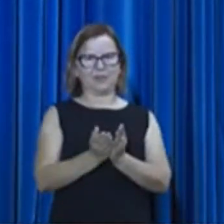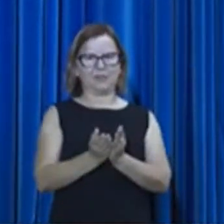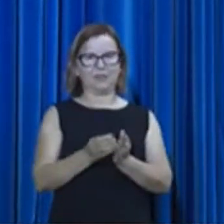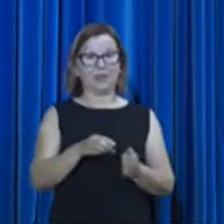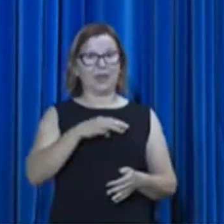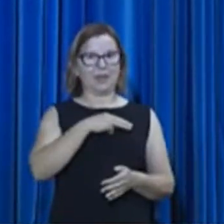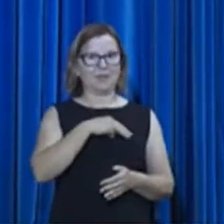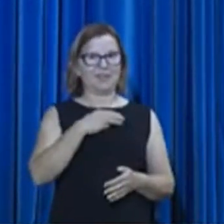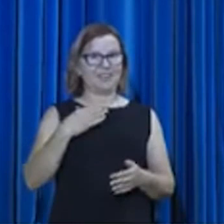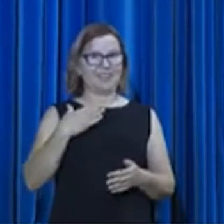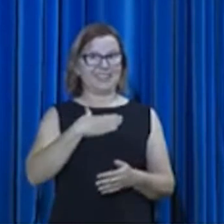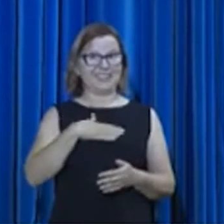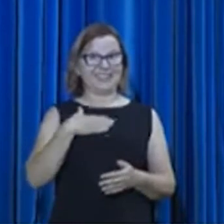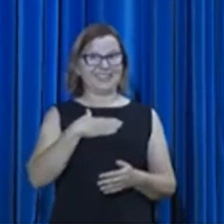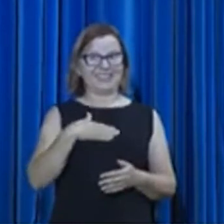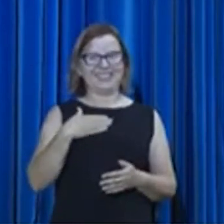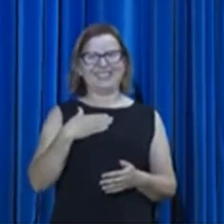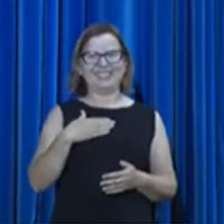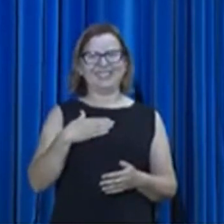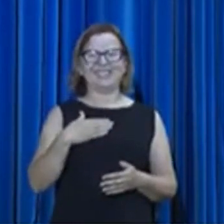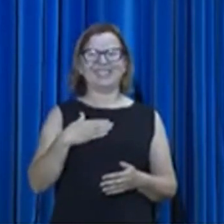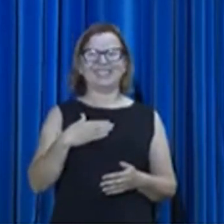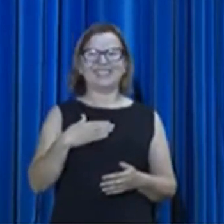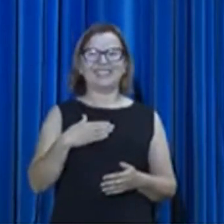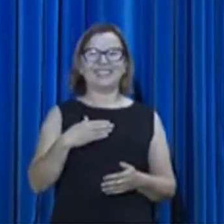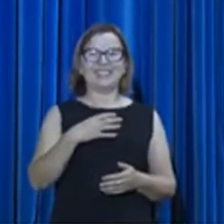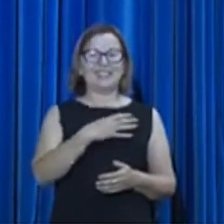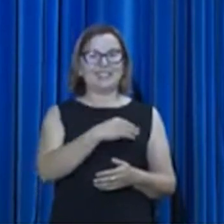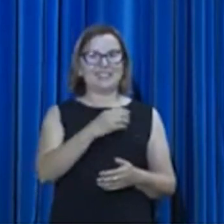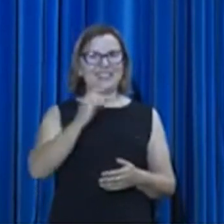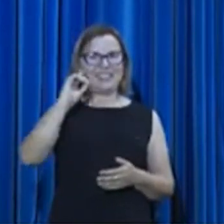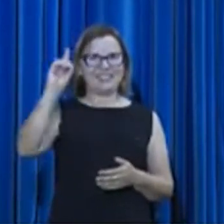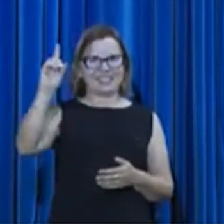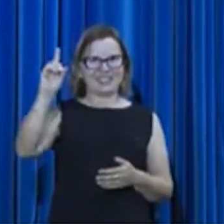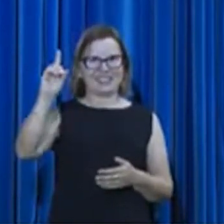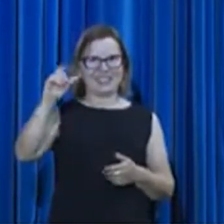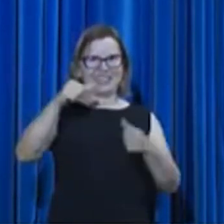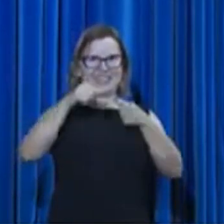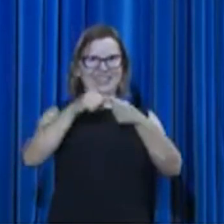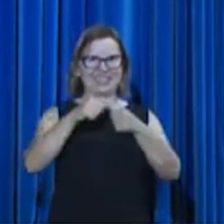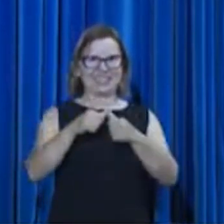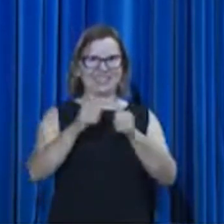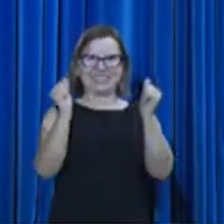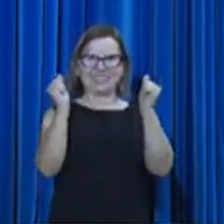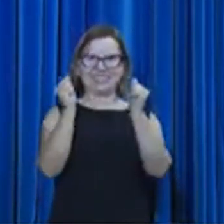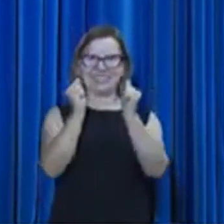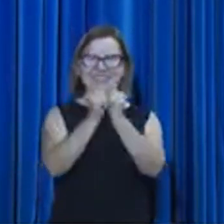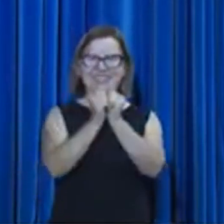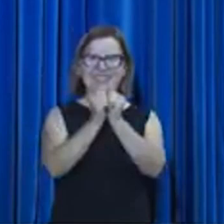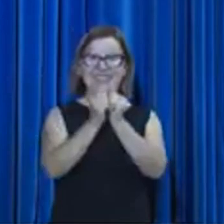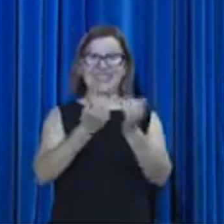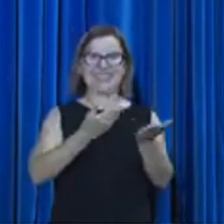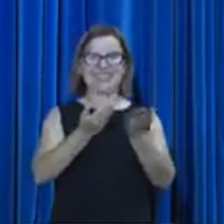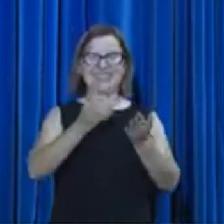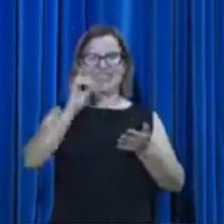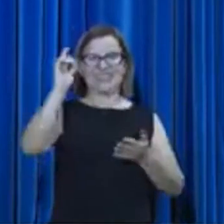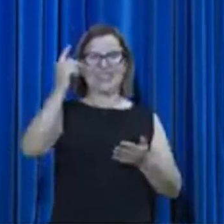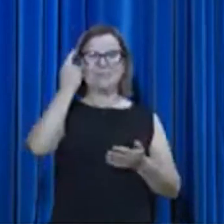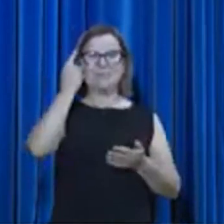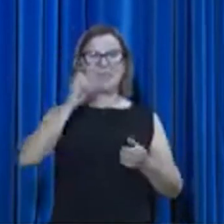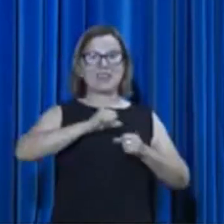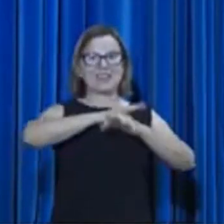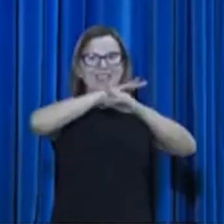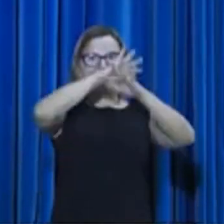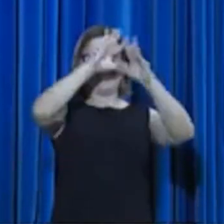de Deus está nele, servindo a Ele para a glória dele